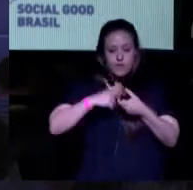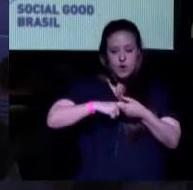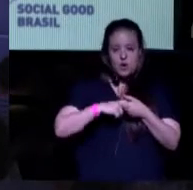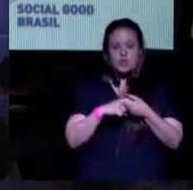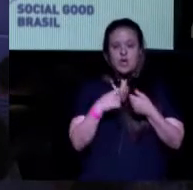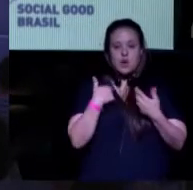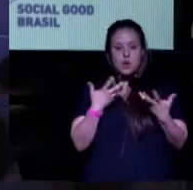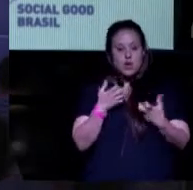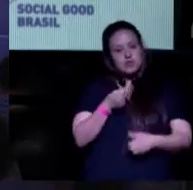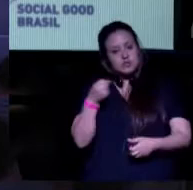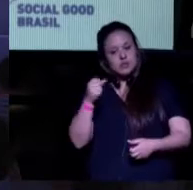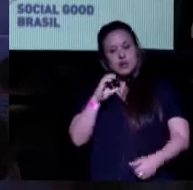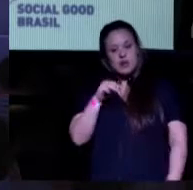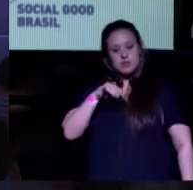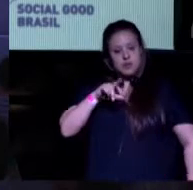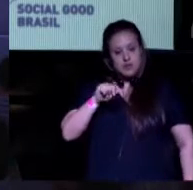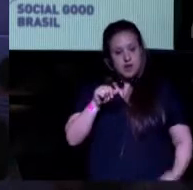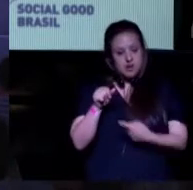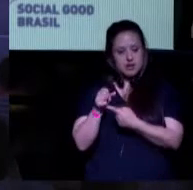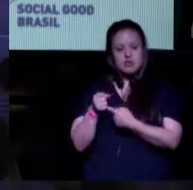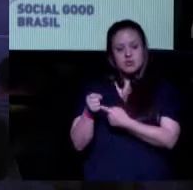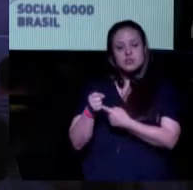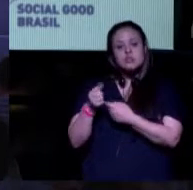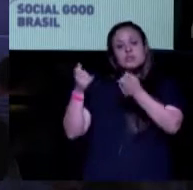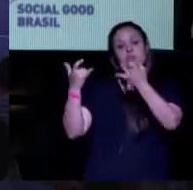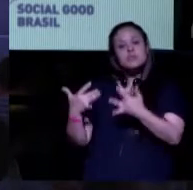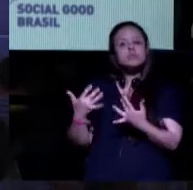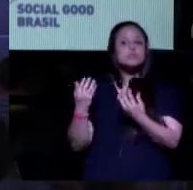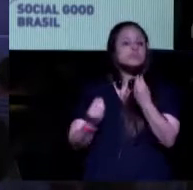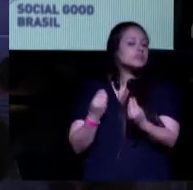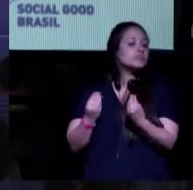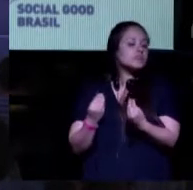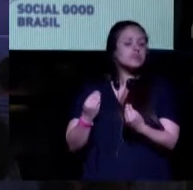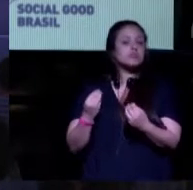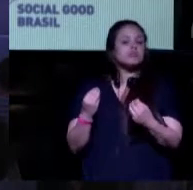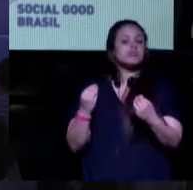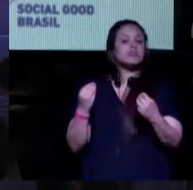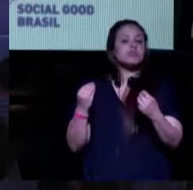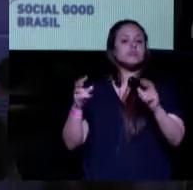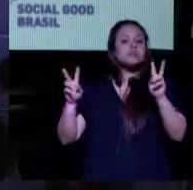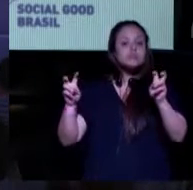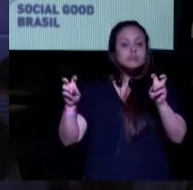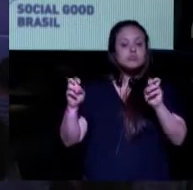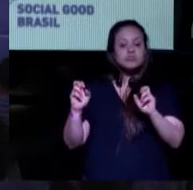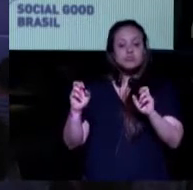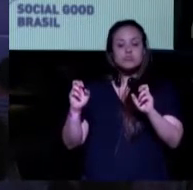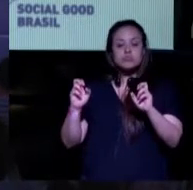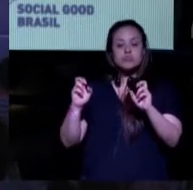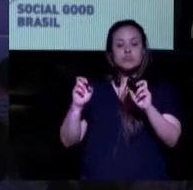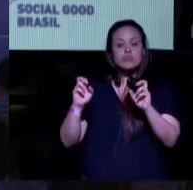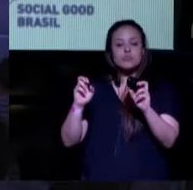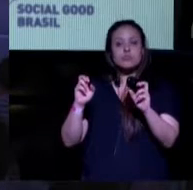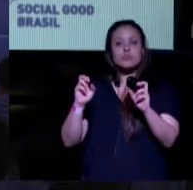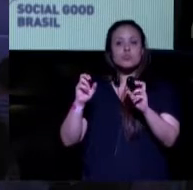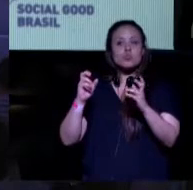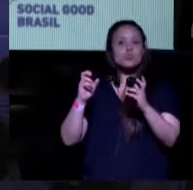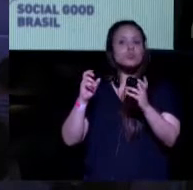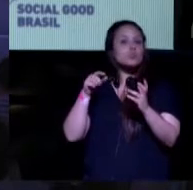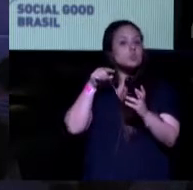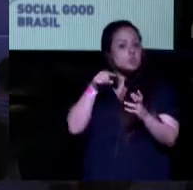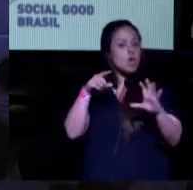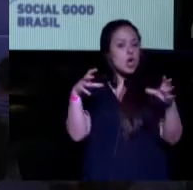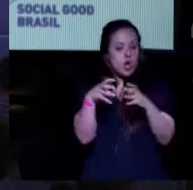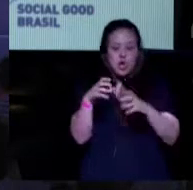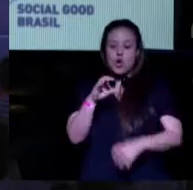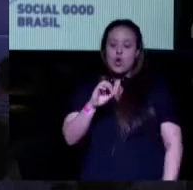pra camila ela falar um pouquinho pra gente o que você consegue que são as organizações do futuro né o